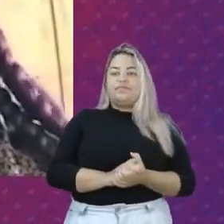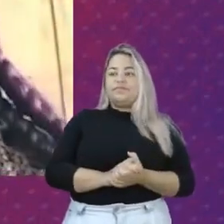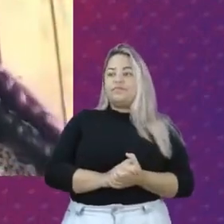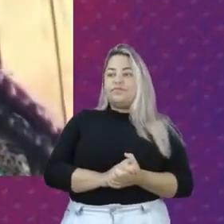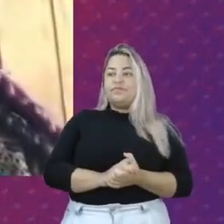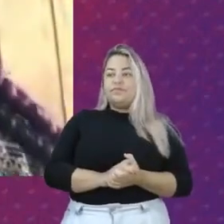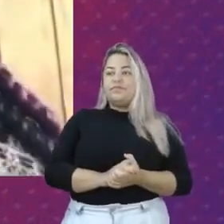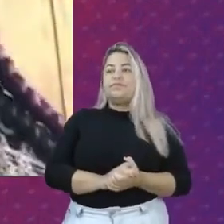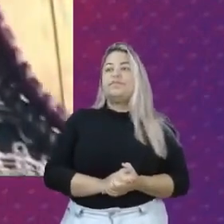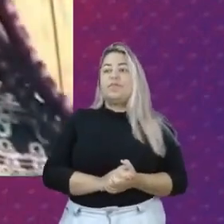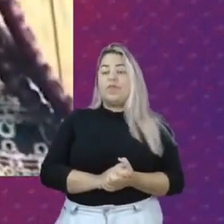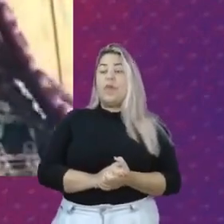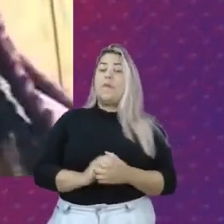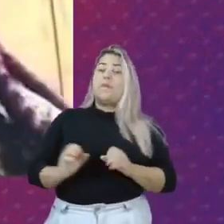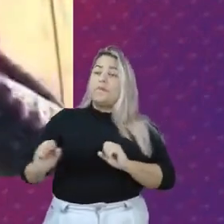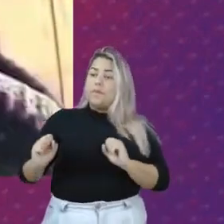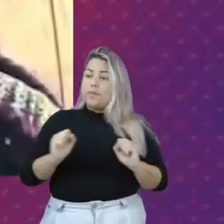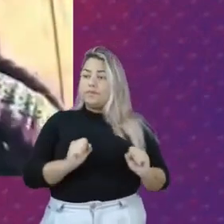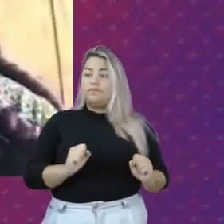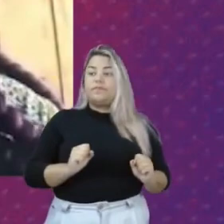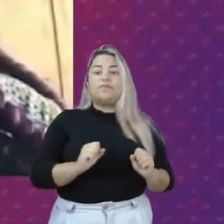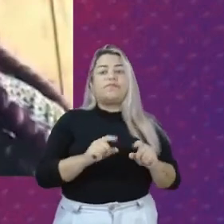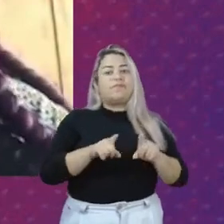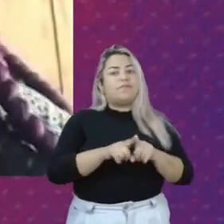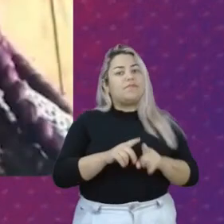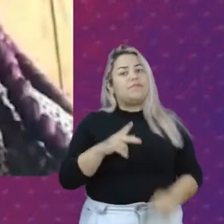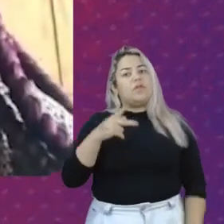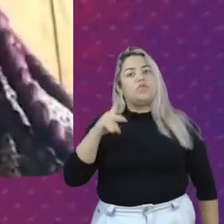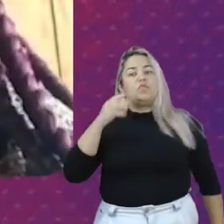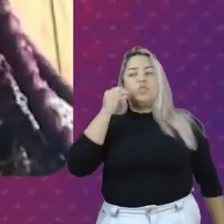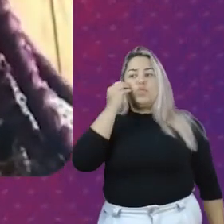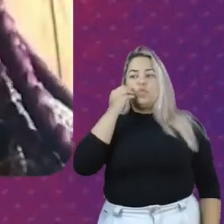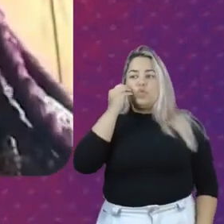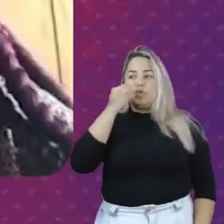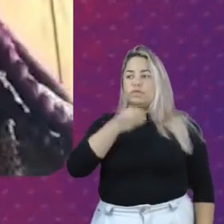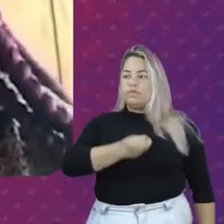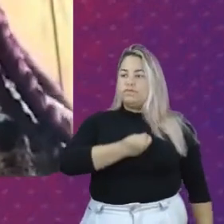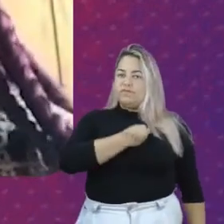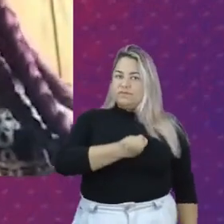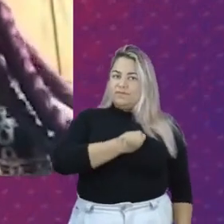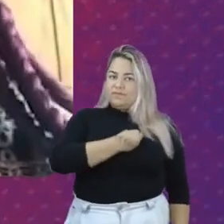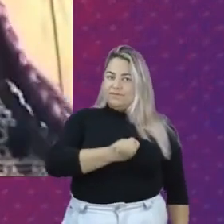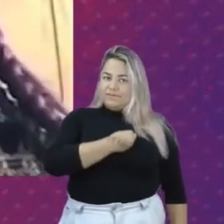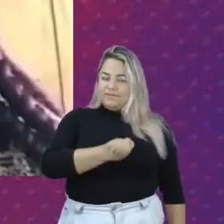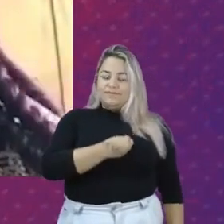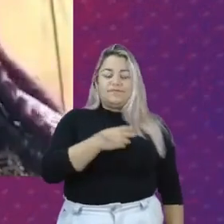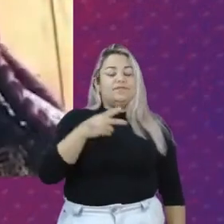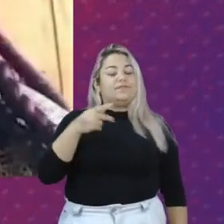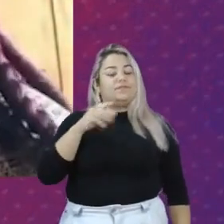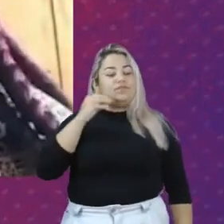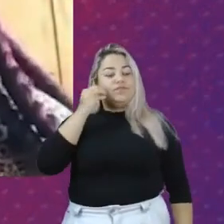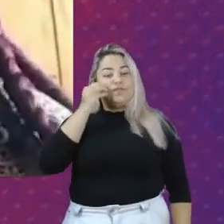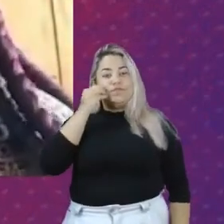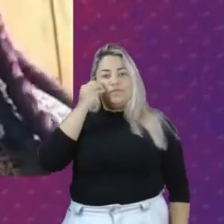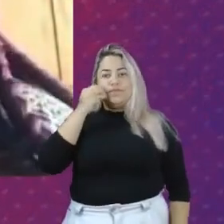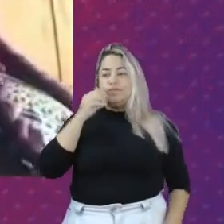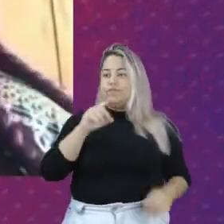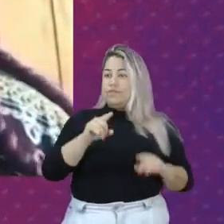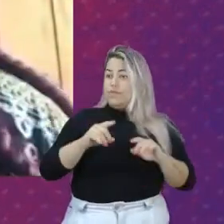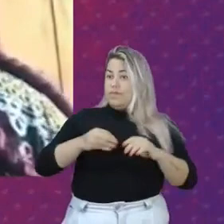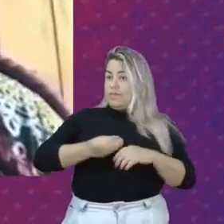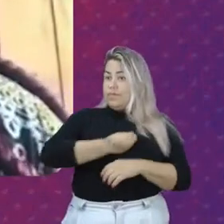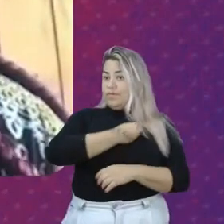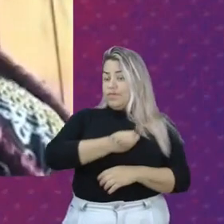o poder, podendo, através da sua experiência de vida, da sua experiência de produção de